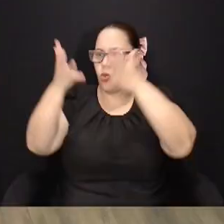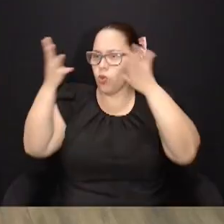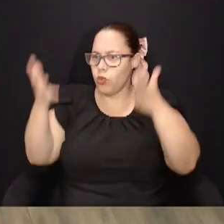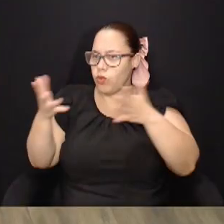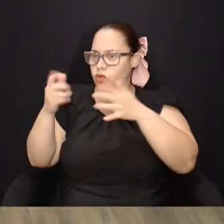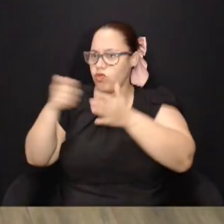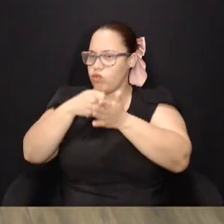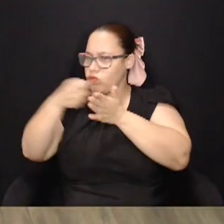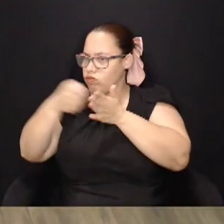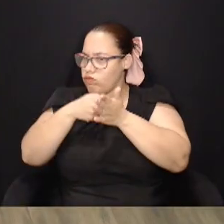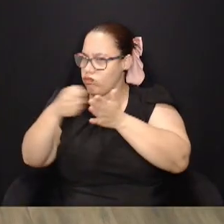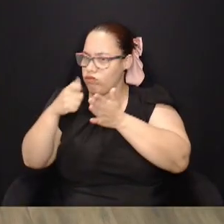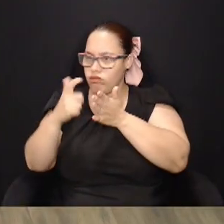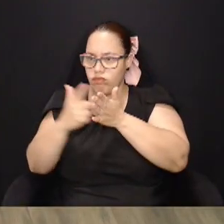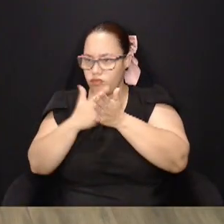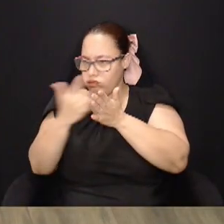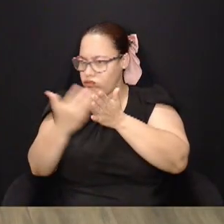livro?